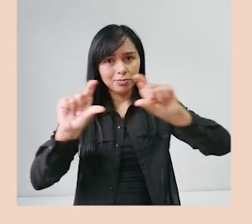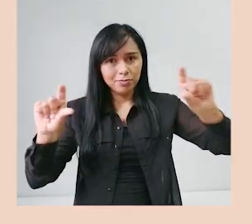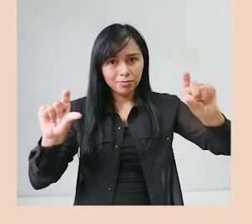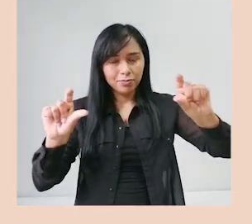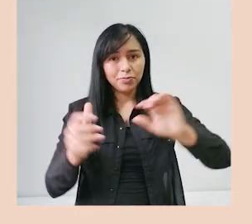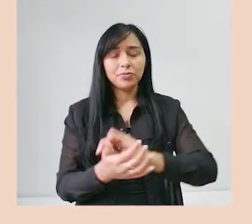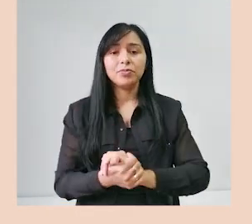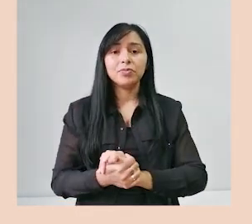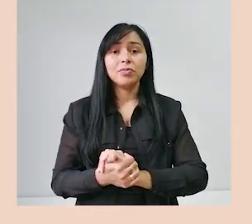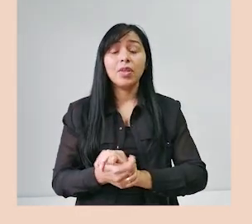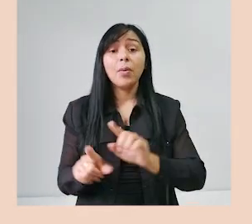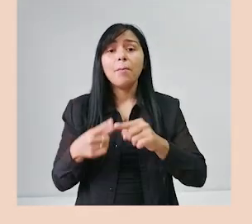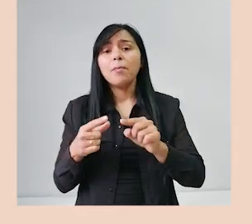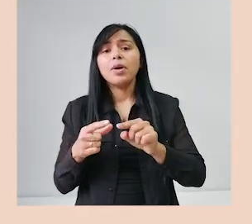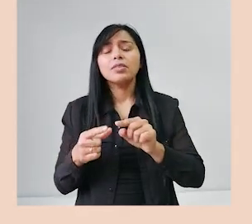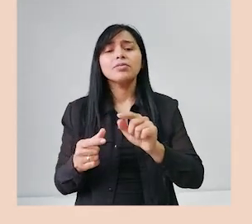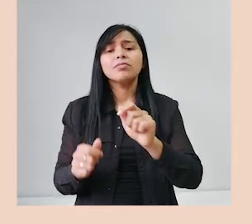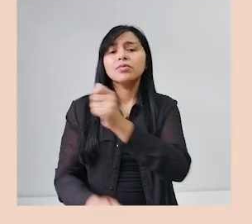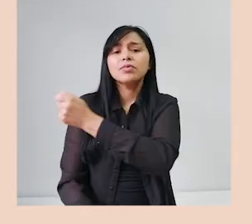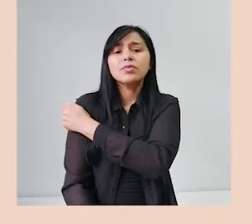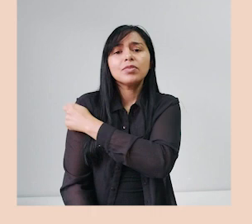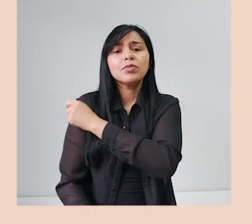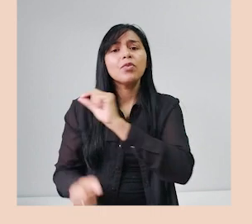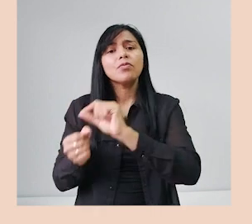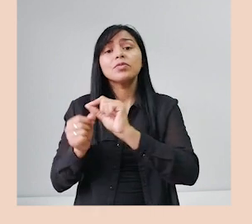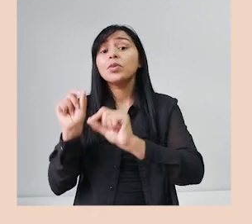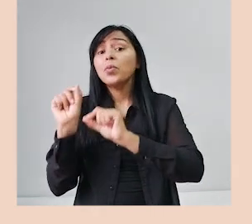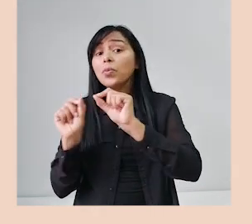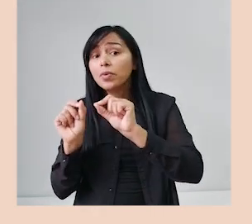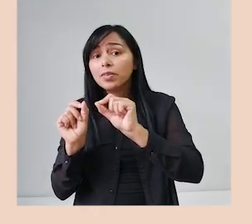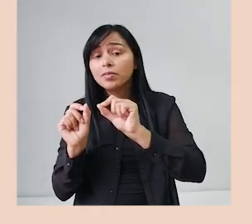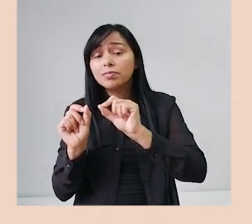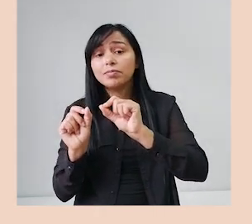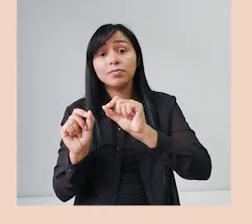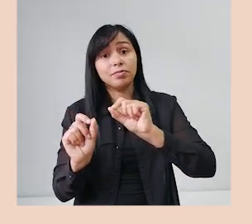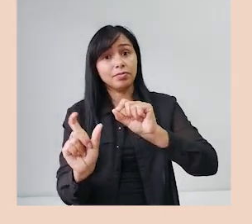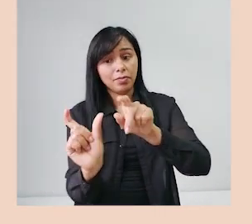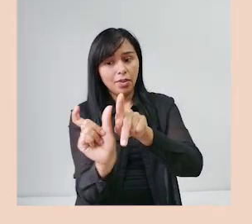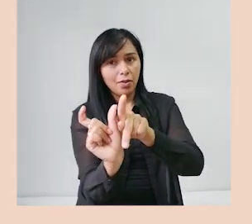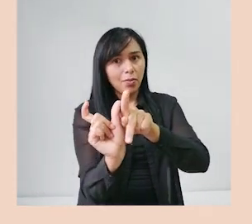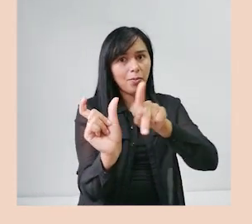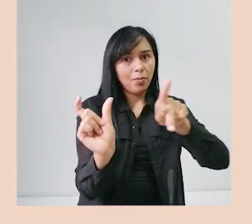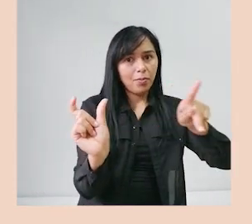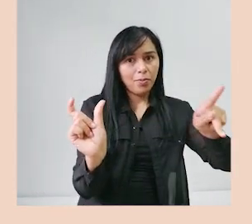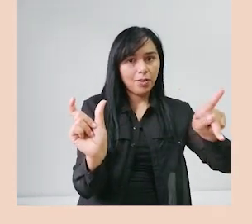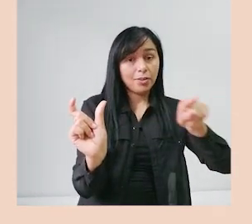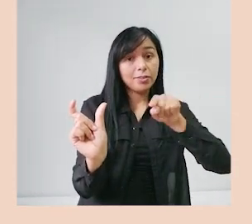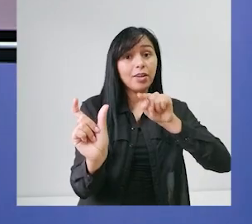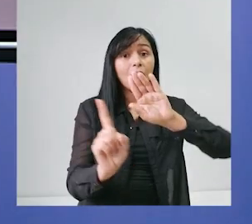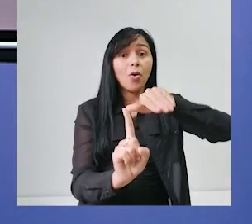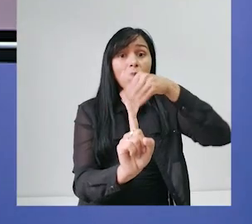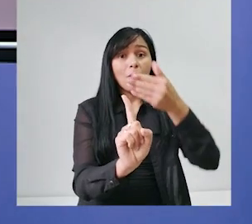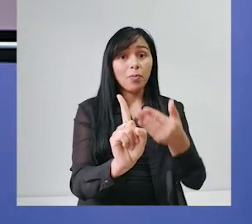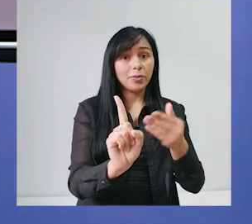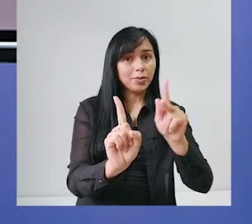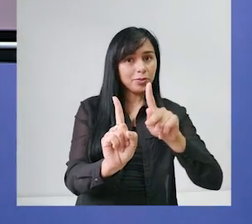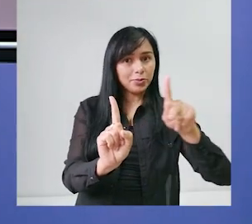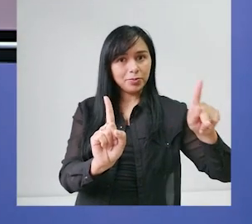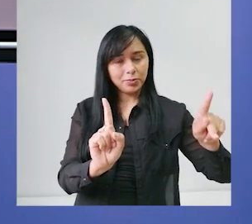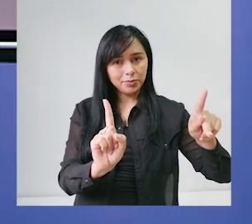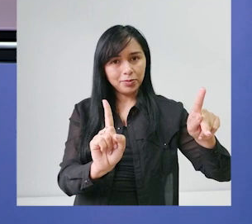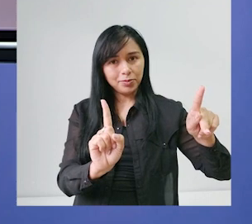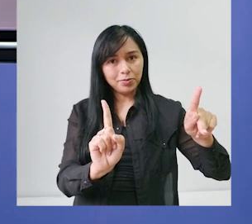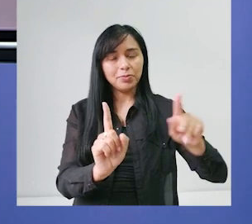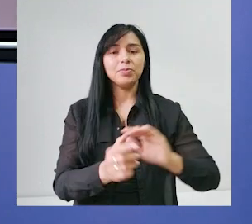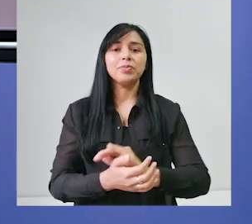desta oração e o que que estamos falando sobre os alunos que eles homenagearam o professor Portanto